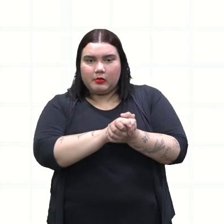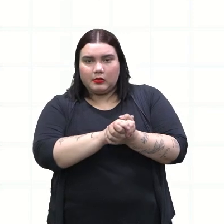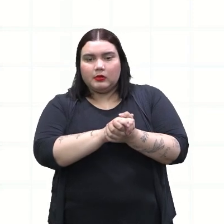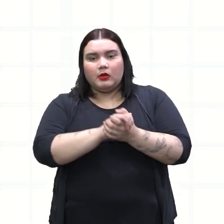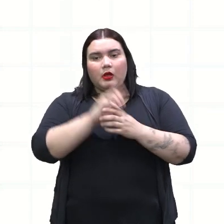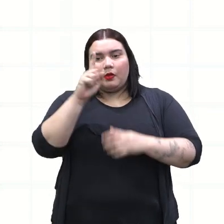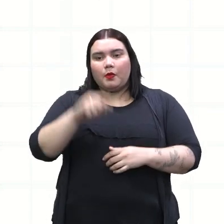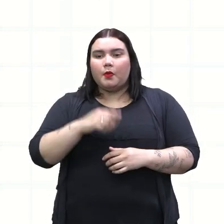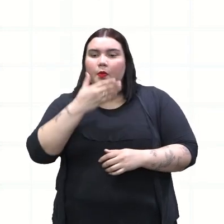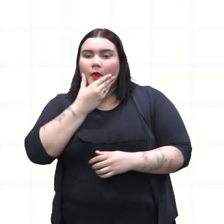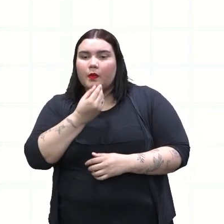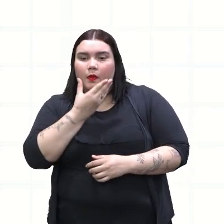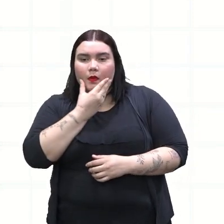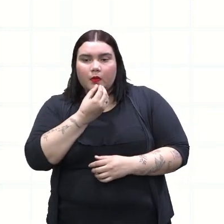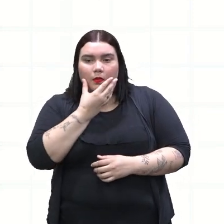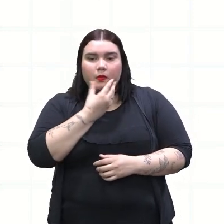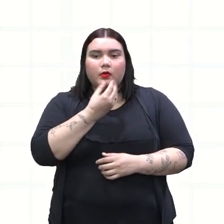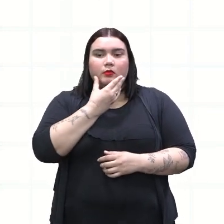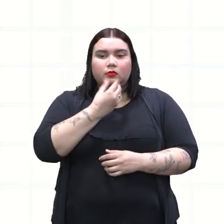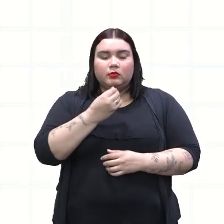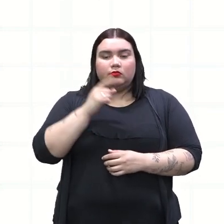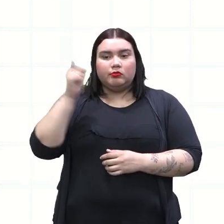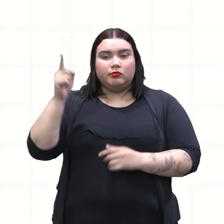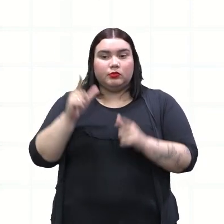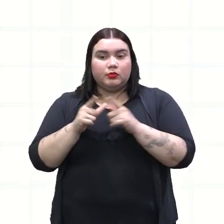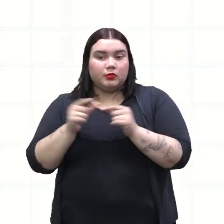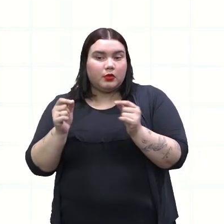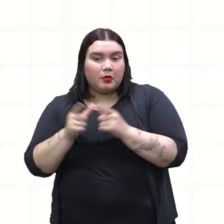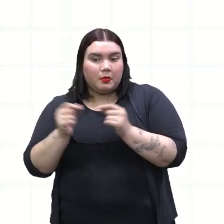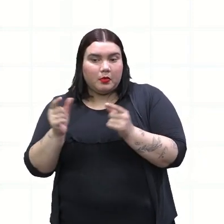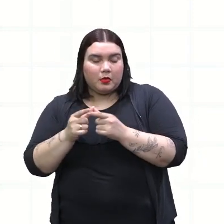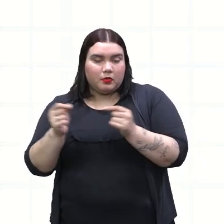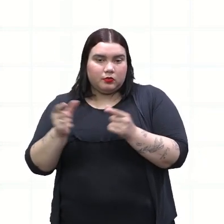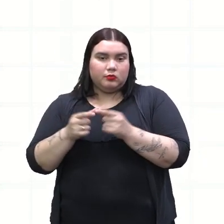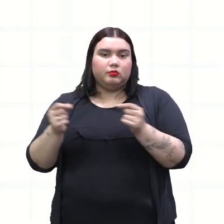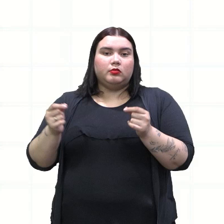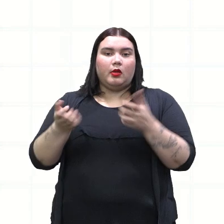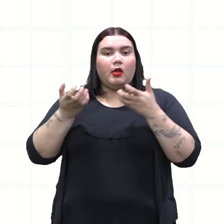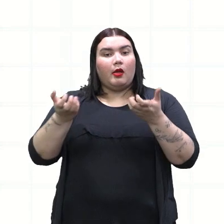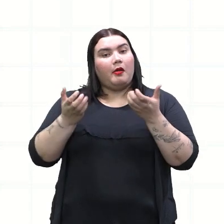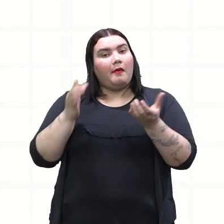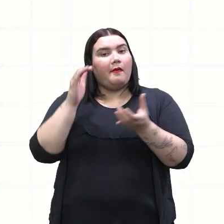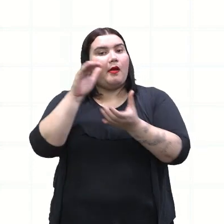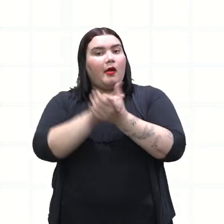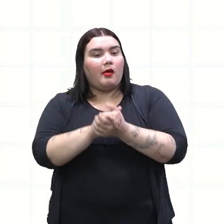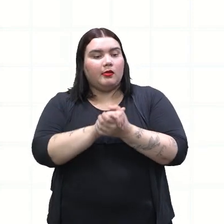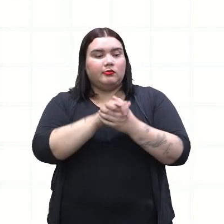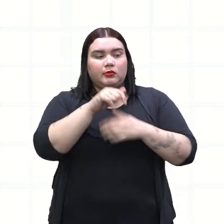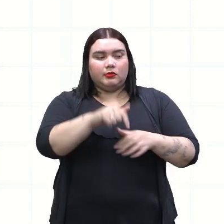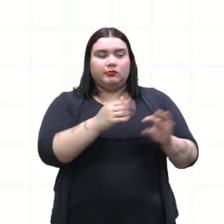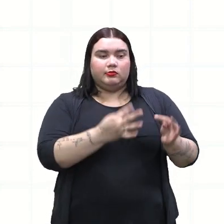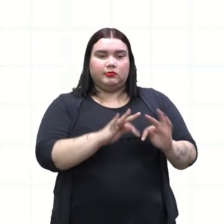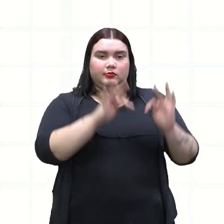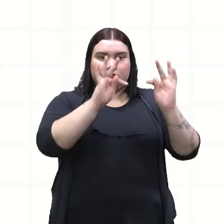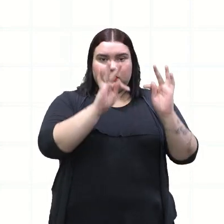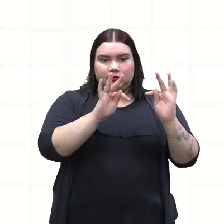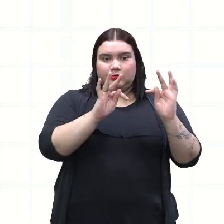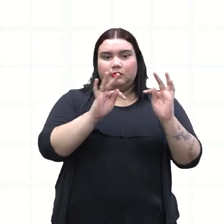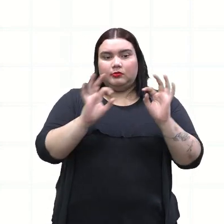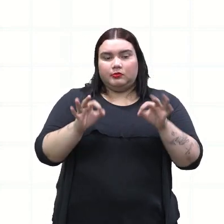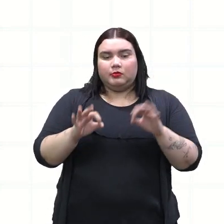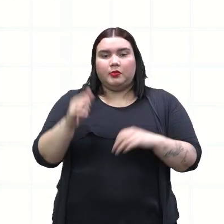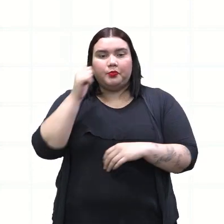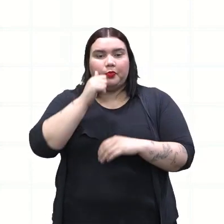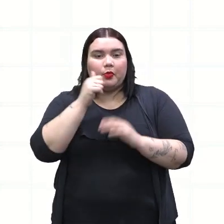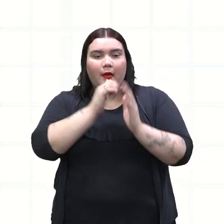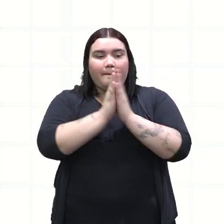um rapaz, né, lá do Japão, que ele queria, né, se casar com um holograma, né, de uma